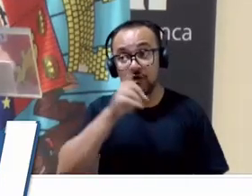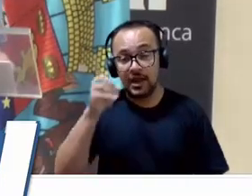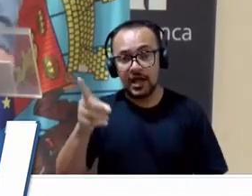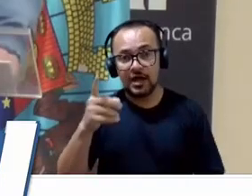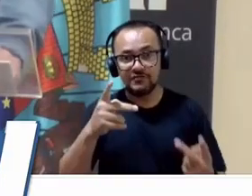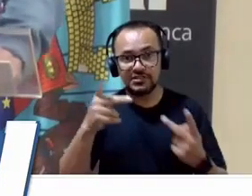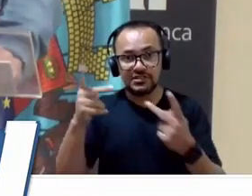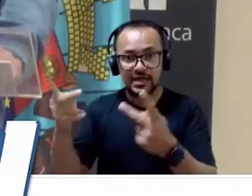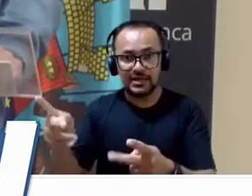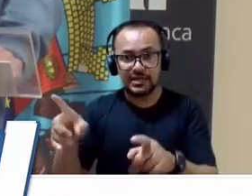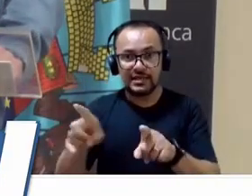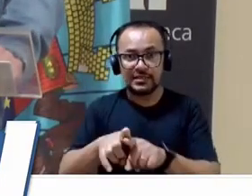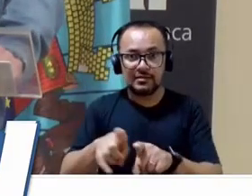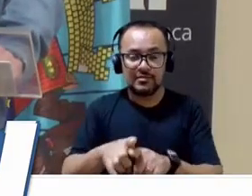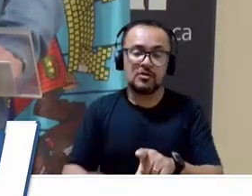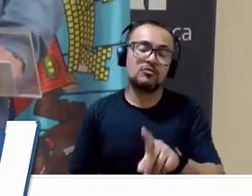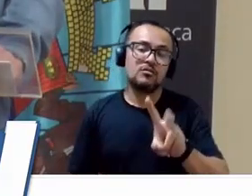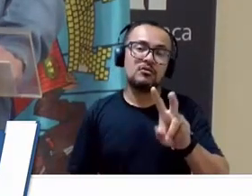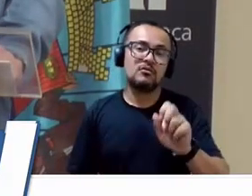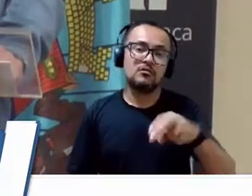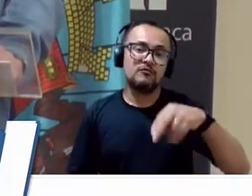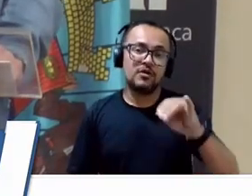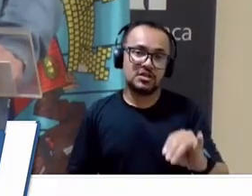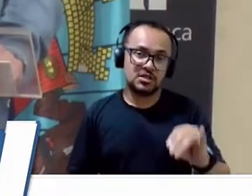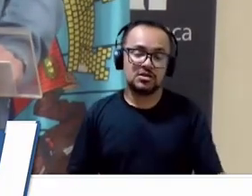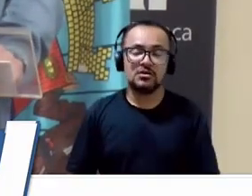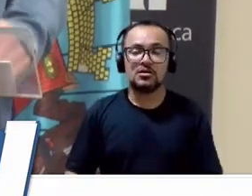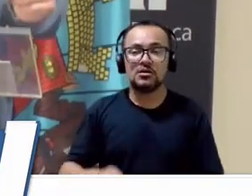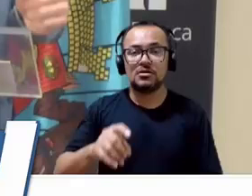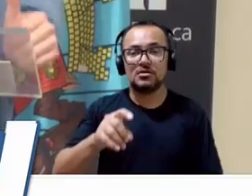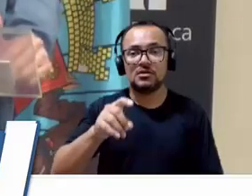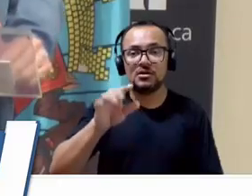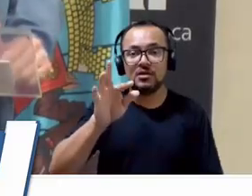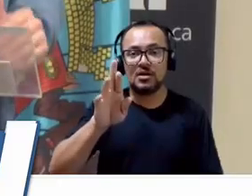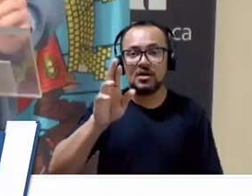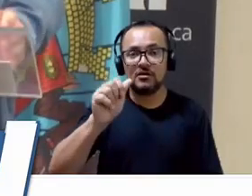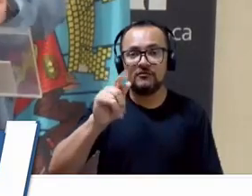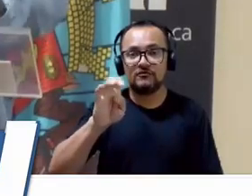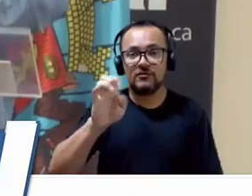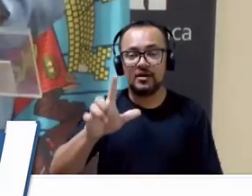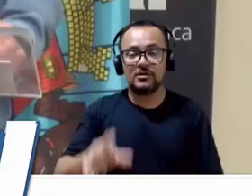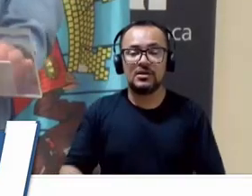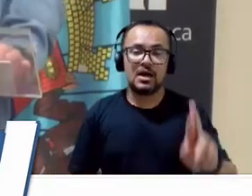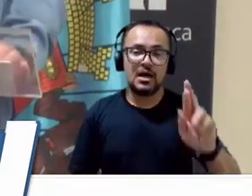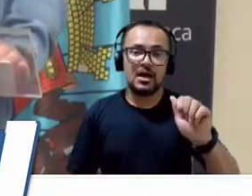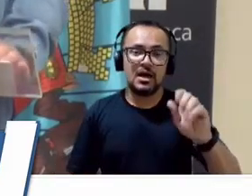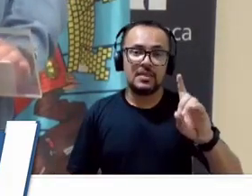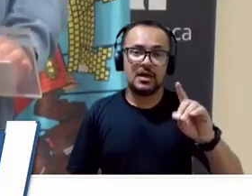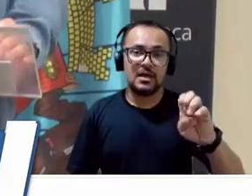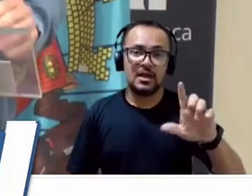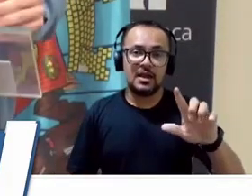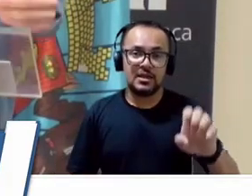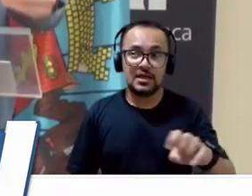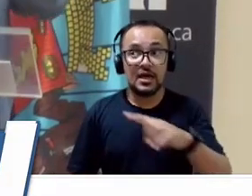vanir Dr Rafael leão e também com Dr radael lá na cpj na central de polícia judiciária